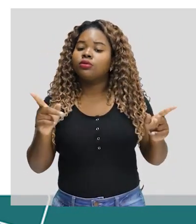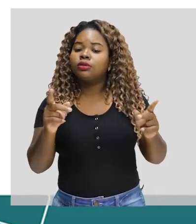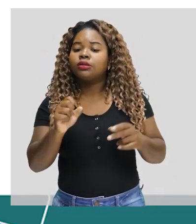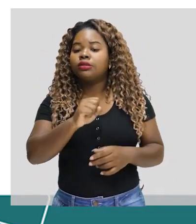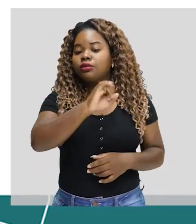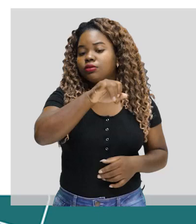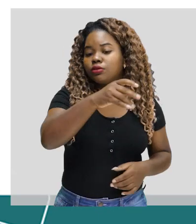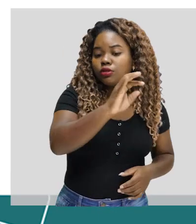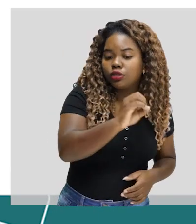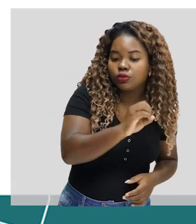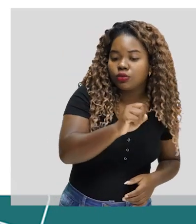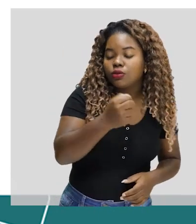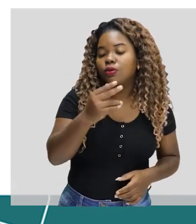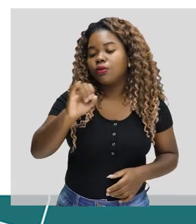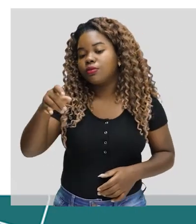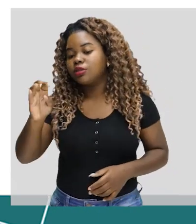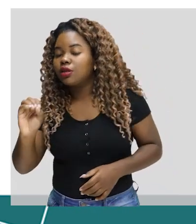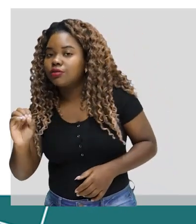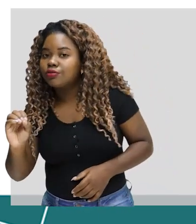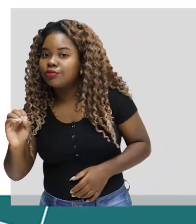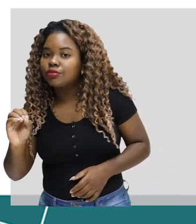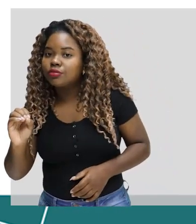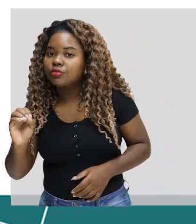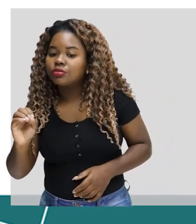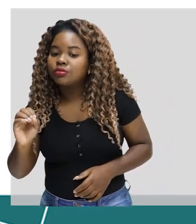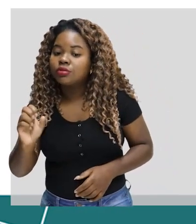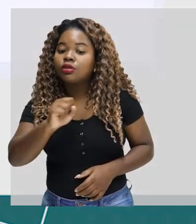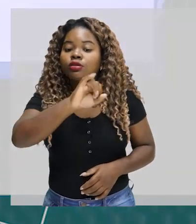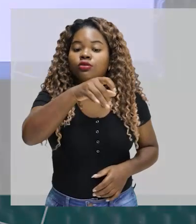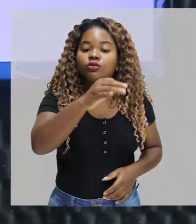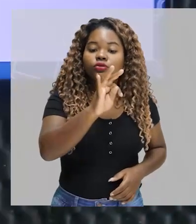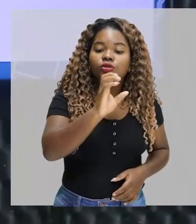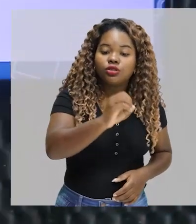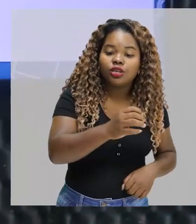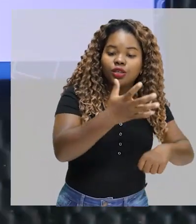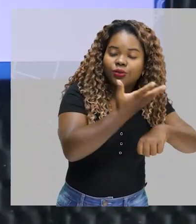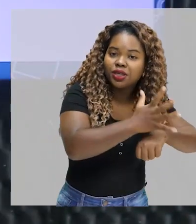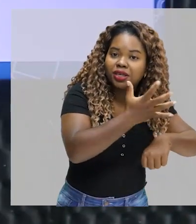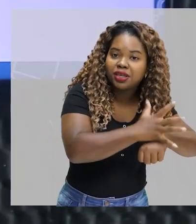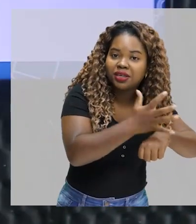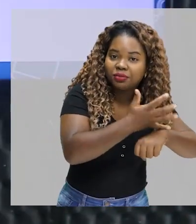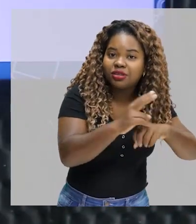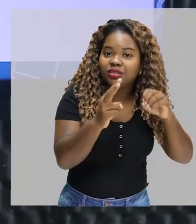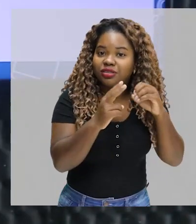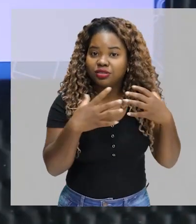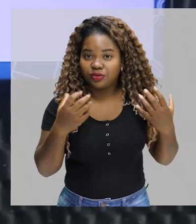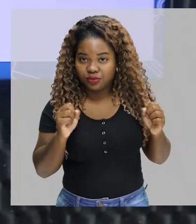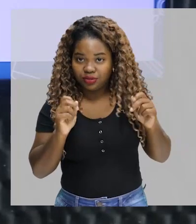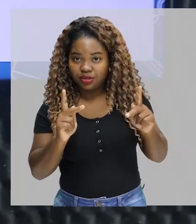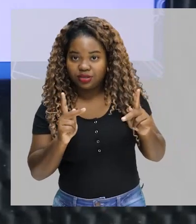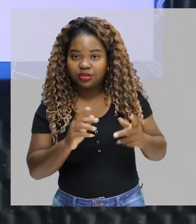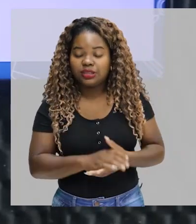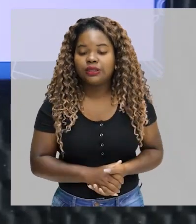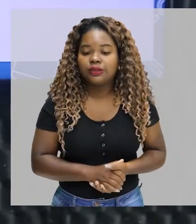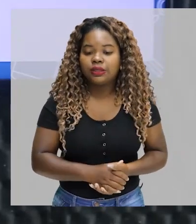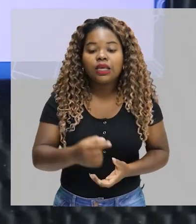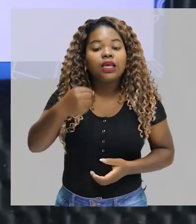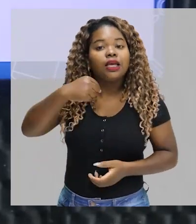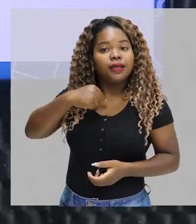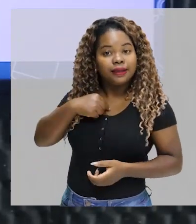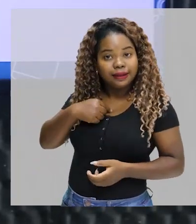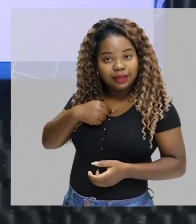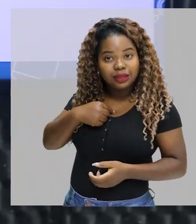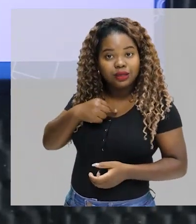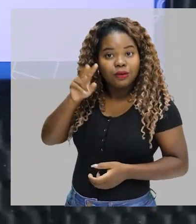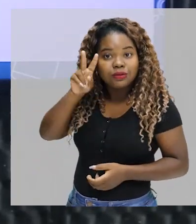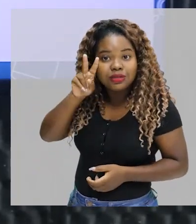pronome objeto? Sujeito é quem pratica a ação. Eu, I see you. Sou eu